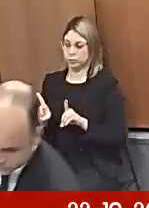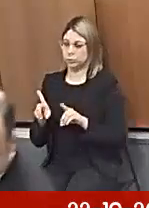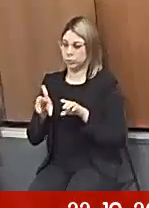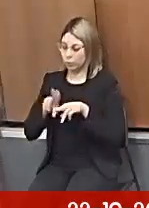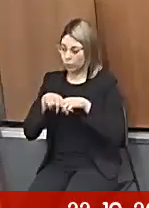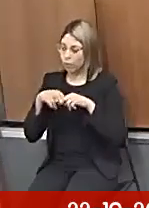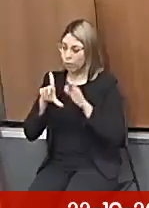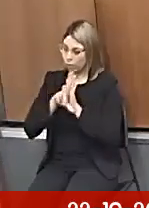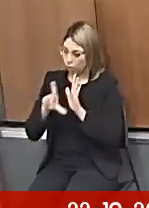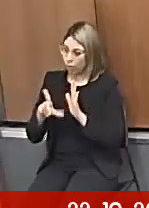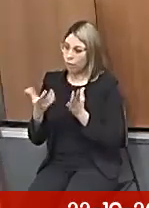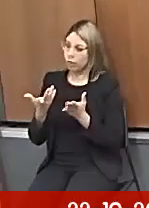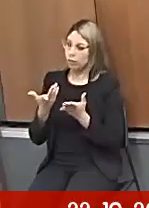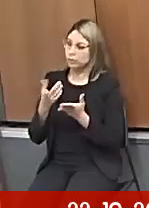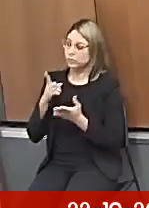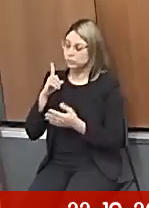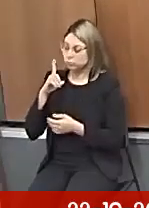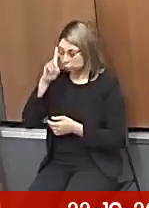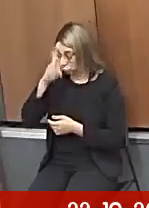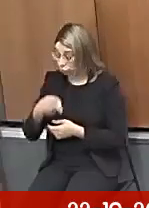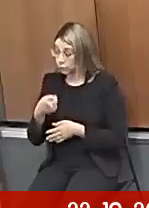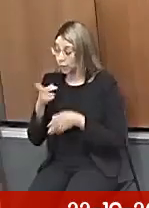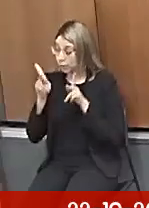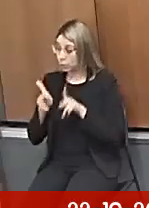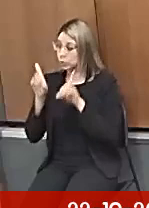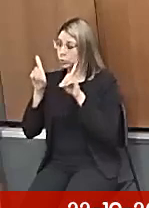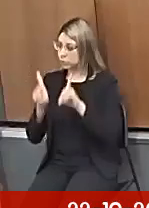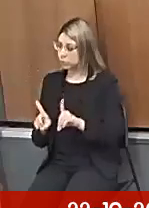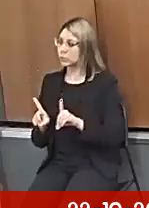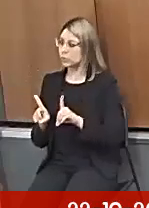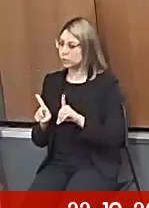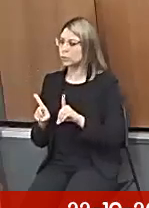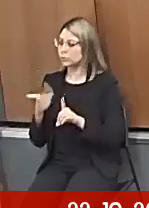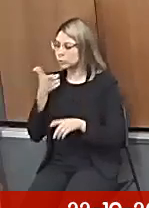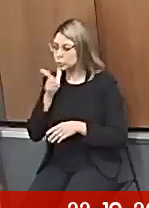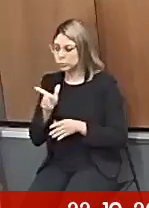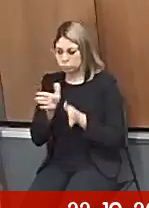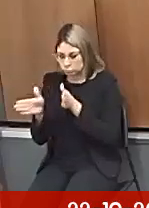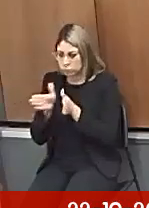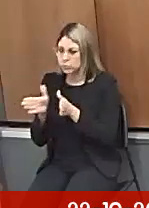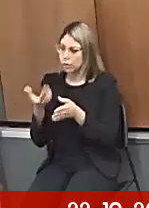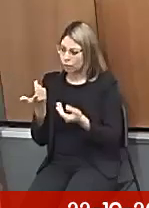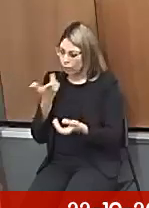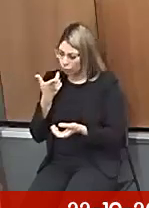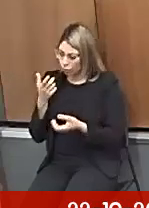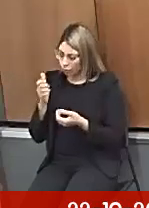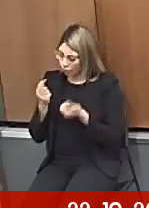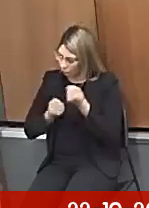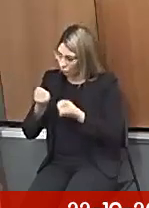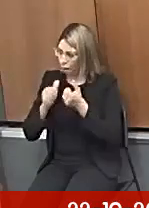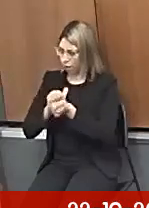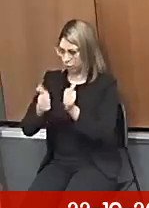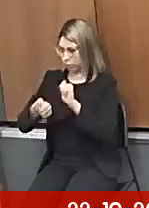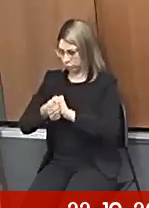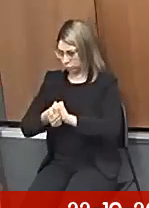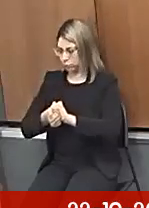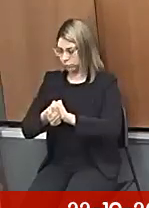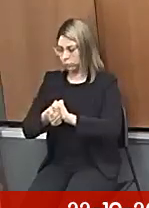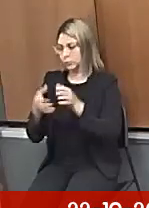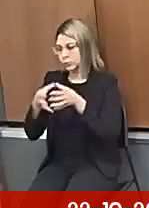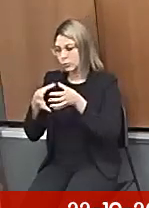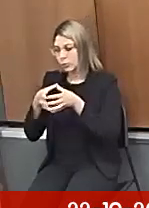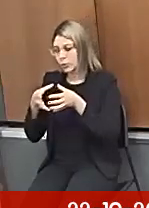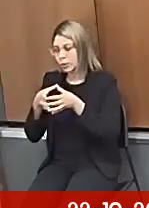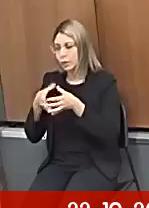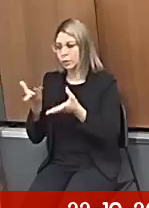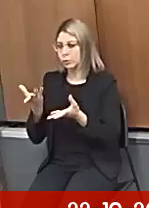Lei 18.940 busca garantir que as pessoas com deficiência tenham acesso aos carros adaptados. A Comissão de Constituição e